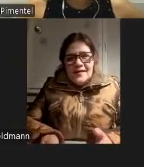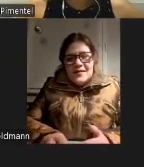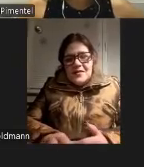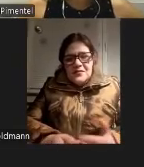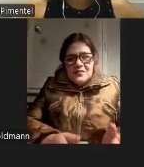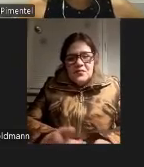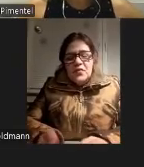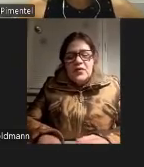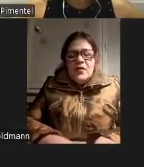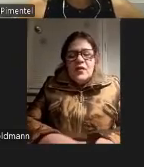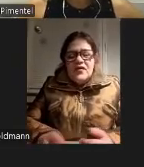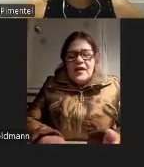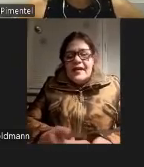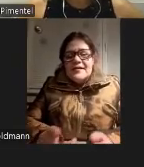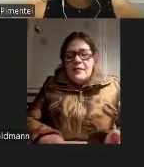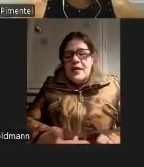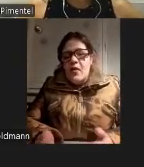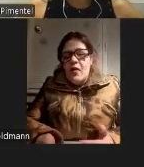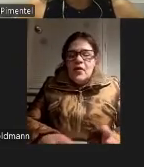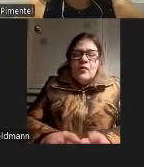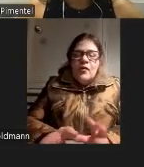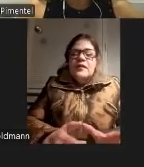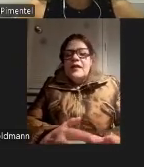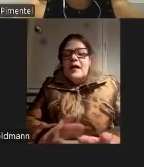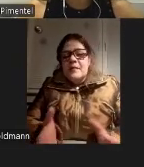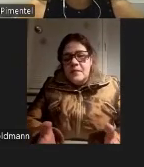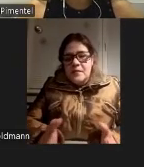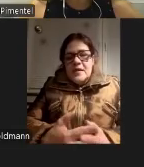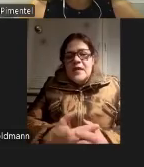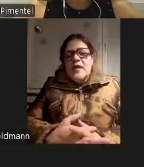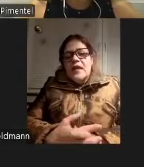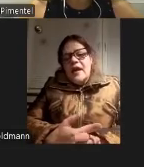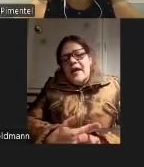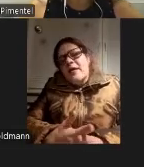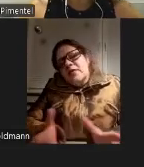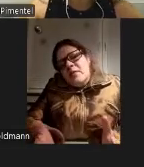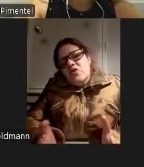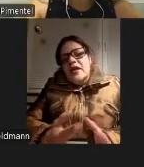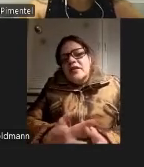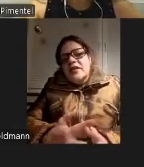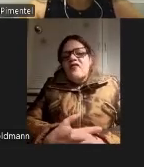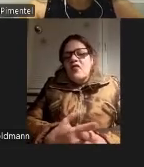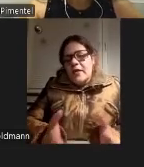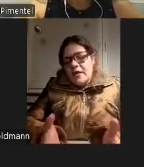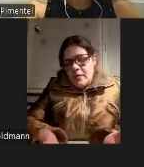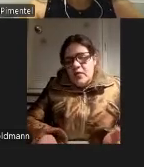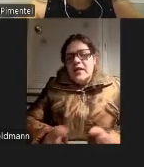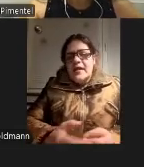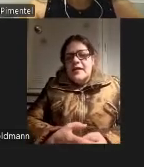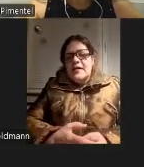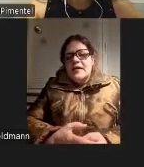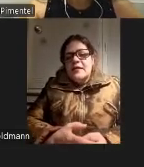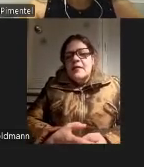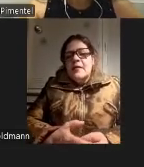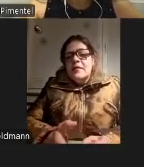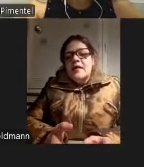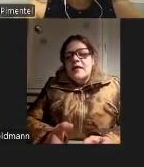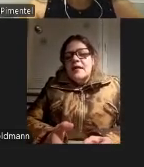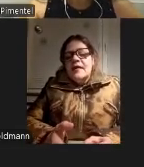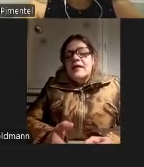Uhum, Assim, uhum. não poder quantificar essa melhora, ou Quantificar, tentar, exato, exato. poder É. mostrar de alguma forma que eu melhorei